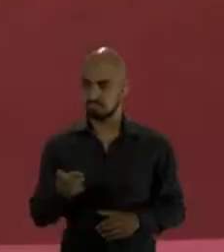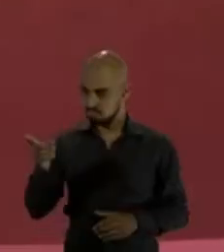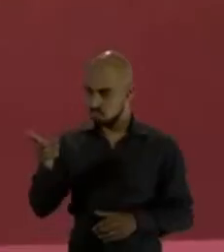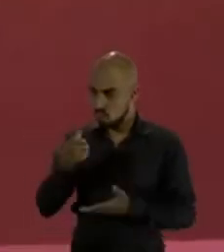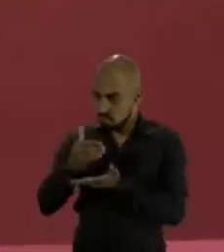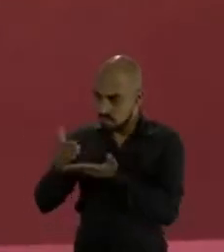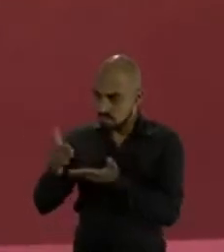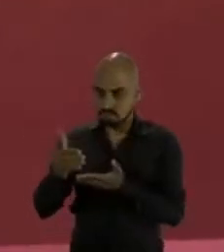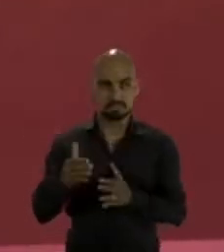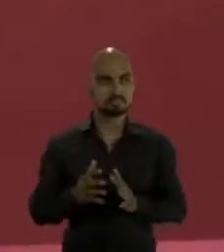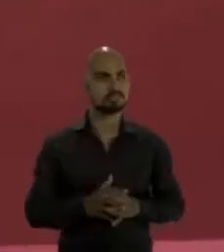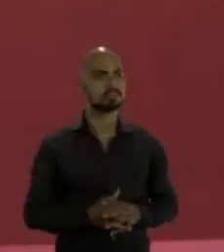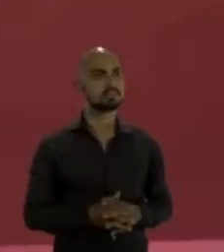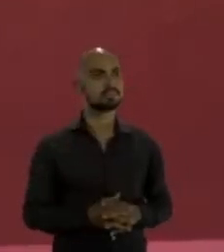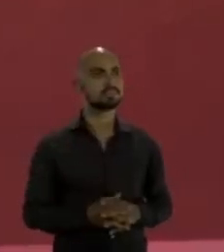Pode começar.